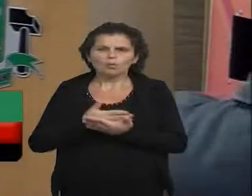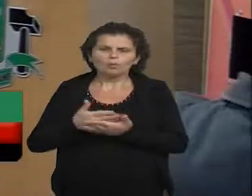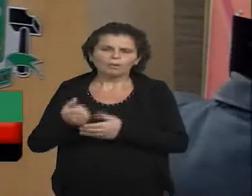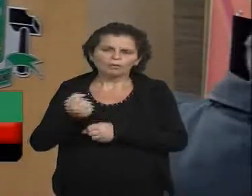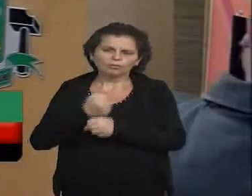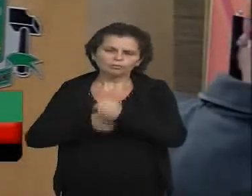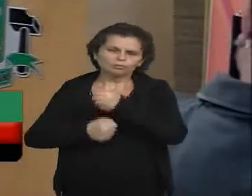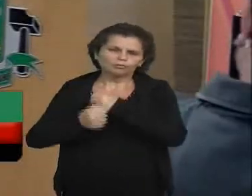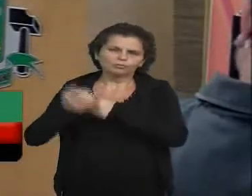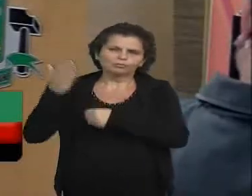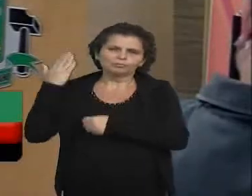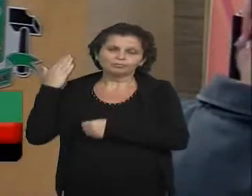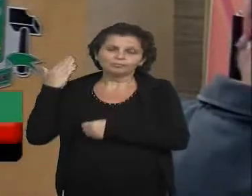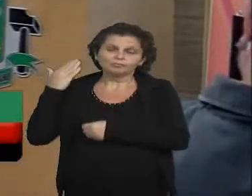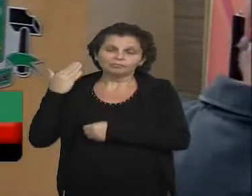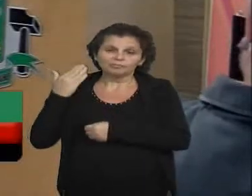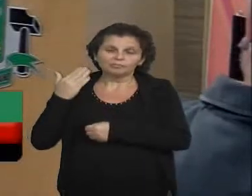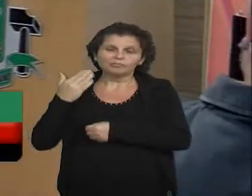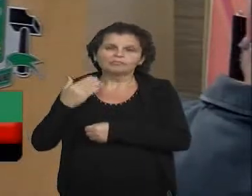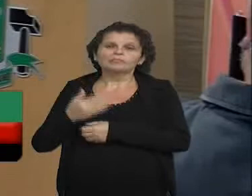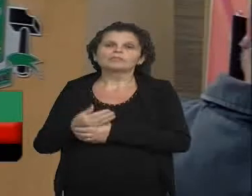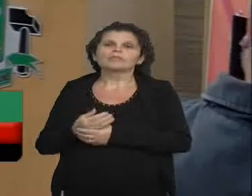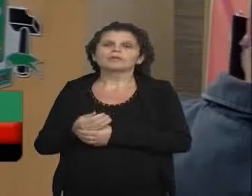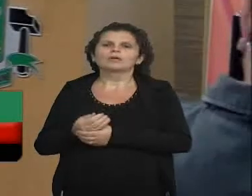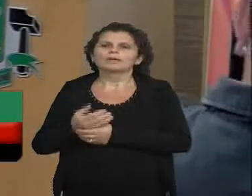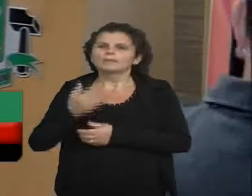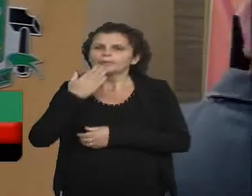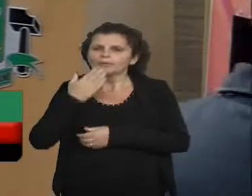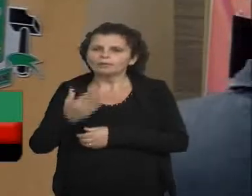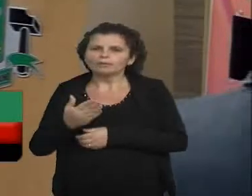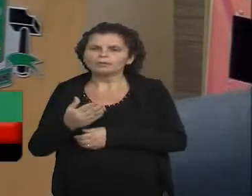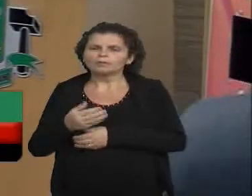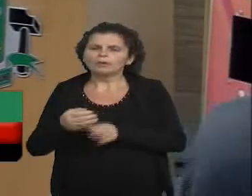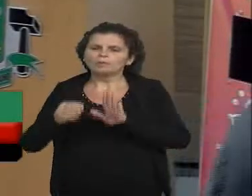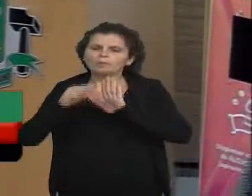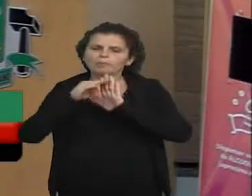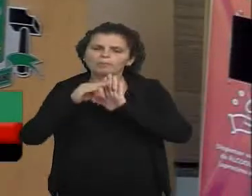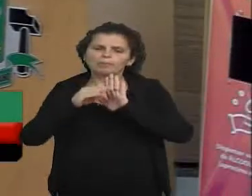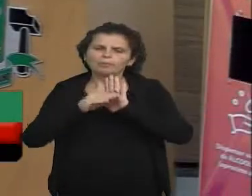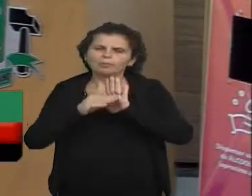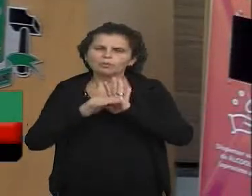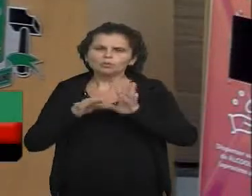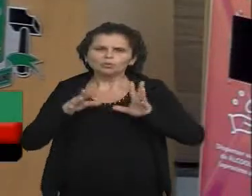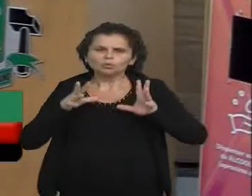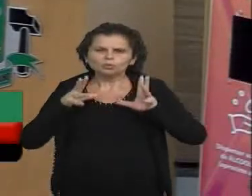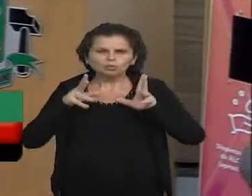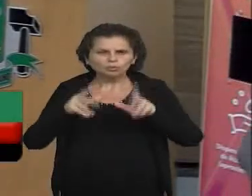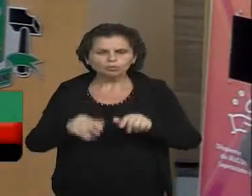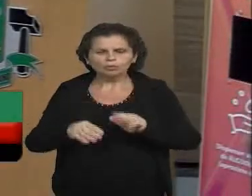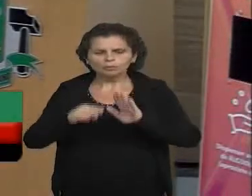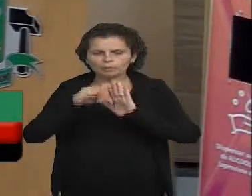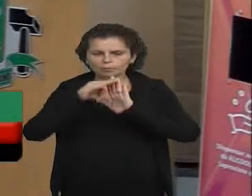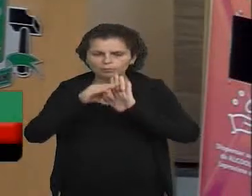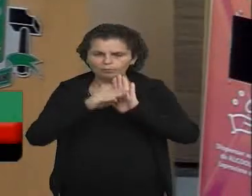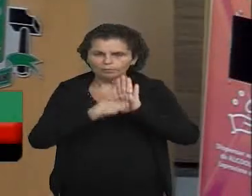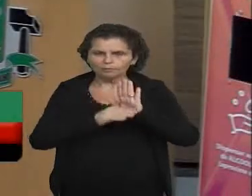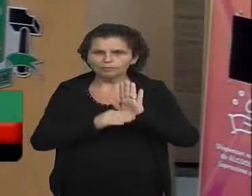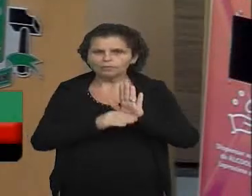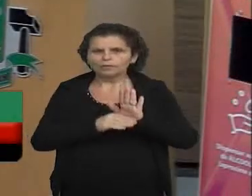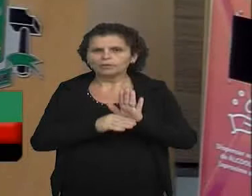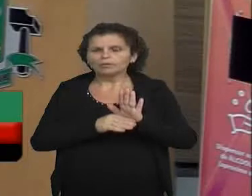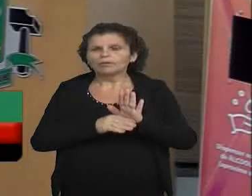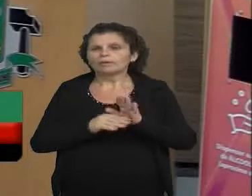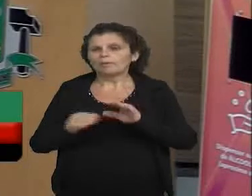ano passado, quando iniciou essa legislatura, de que as pautas de todas as sessões ordinárias